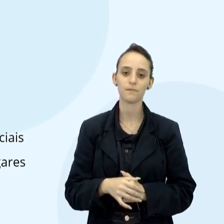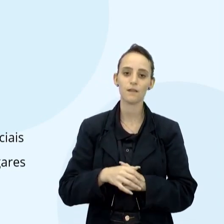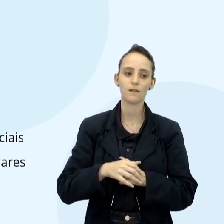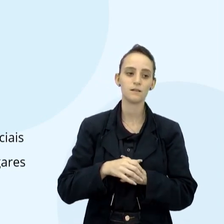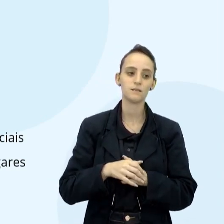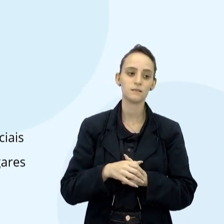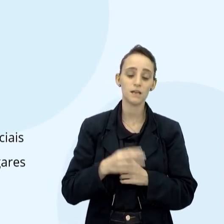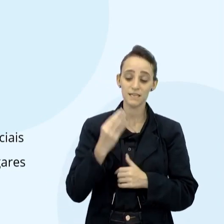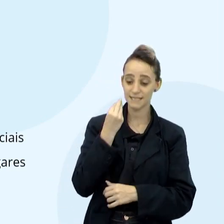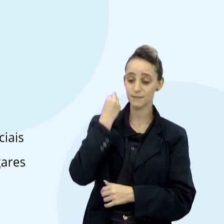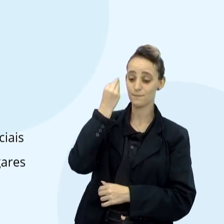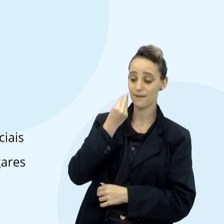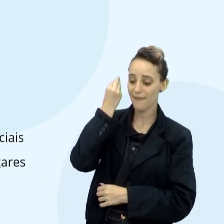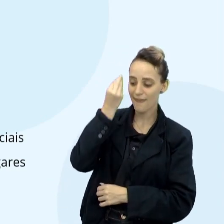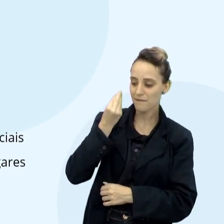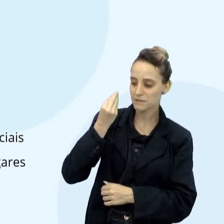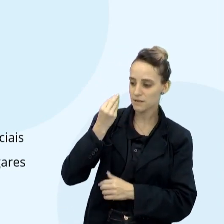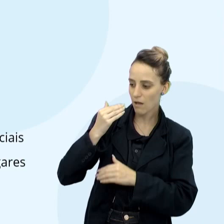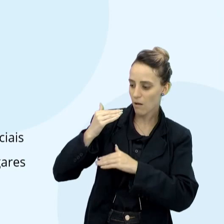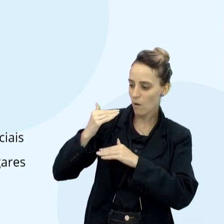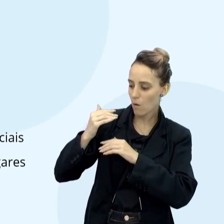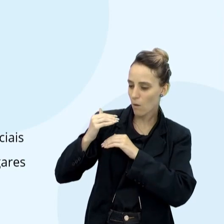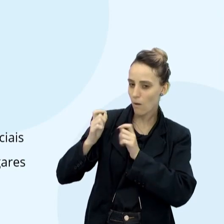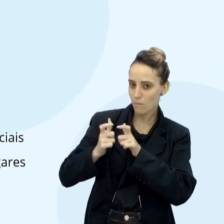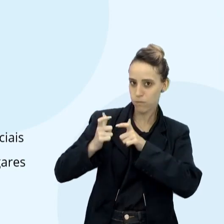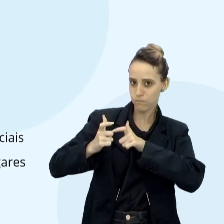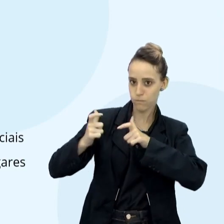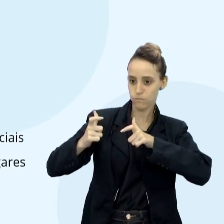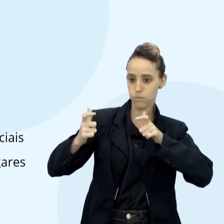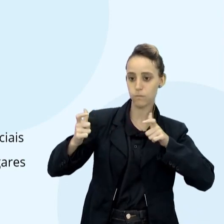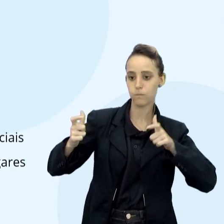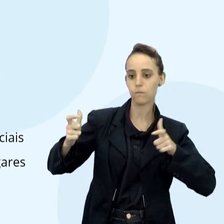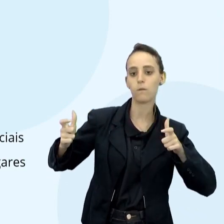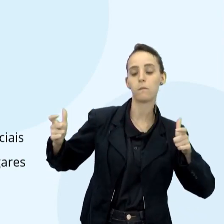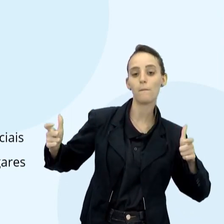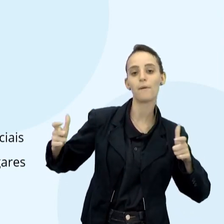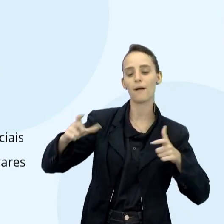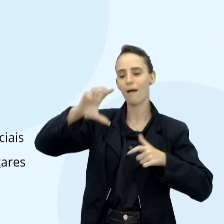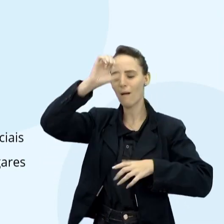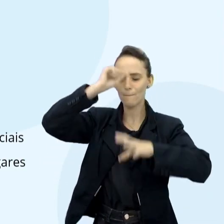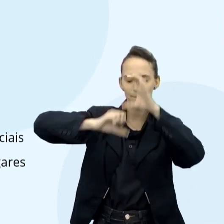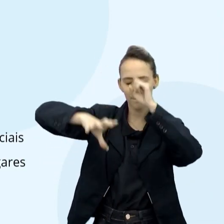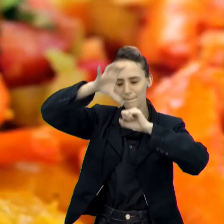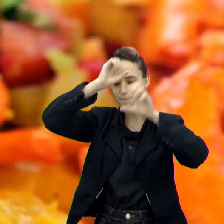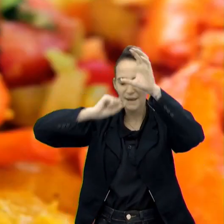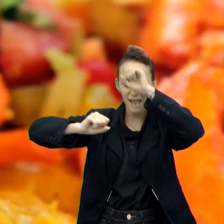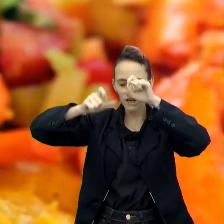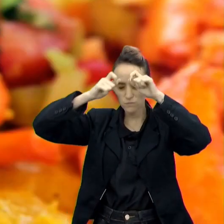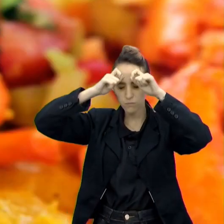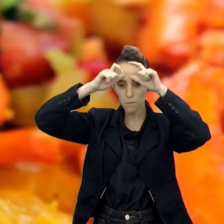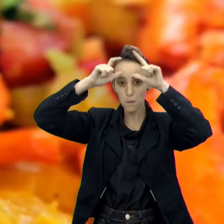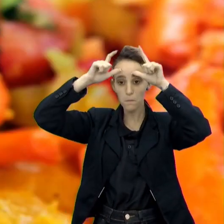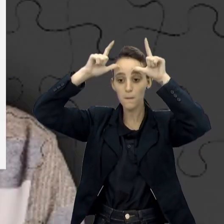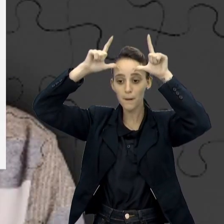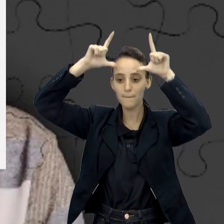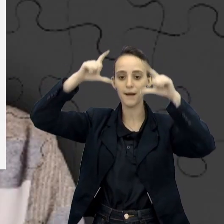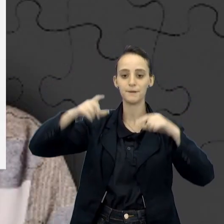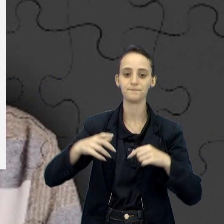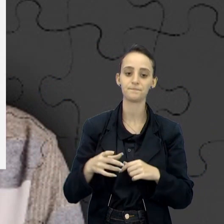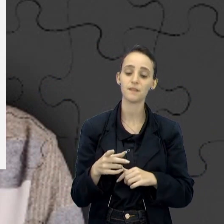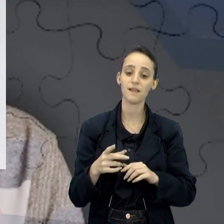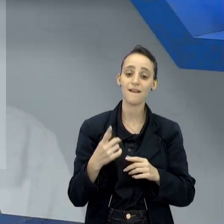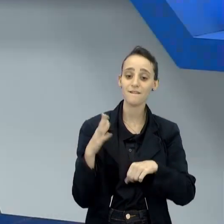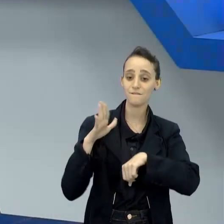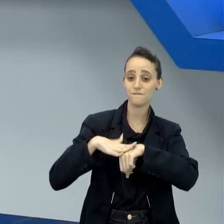Somando a nossa experiência, e essa soma de experiências e aprendizados, pessoas e grupos sociais, constrói a nossa